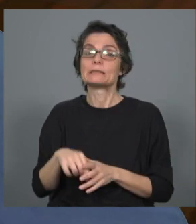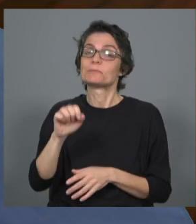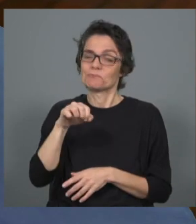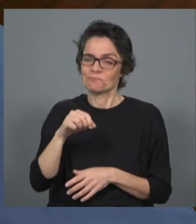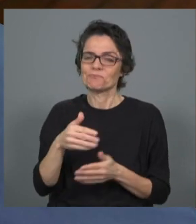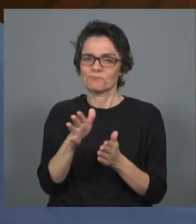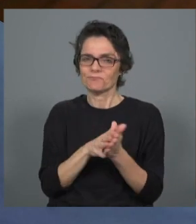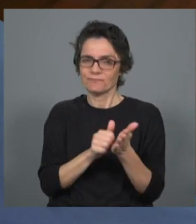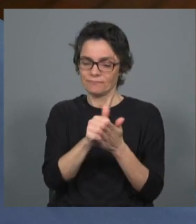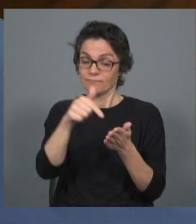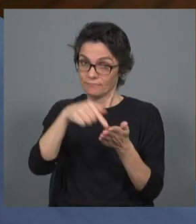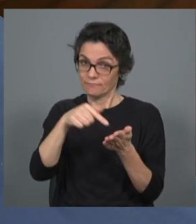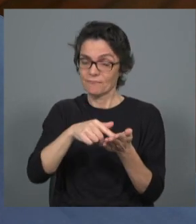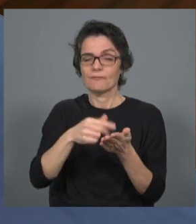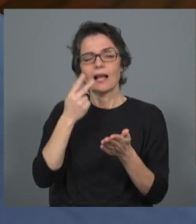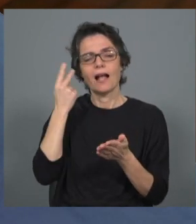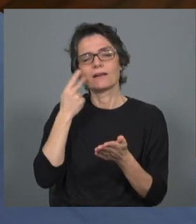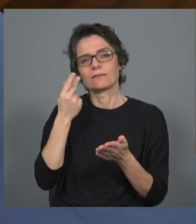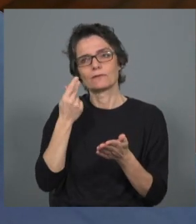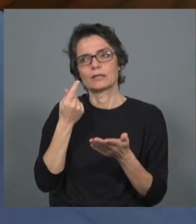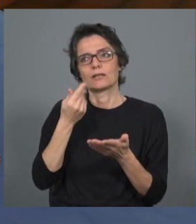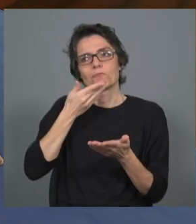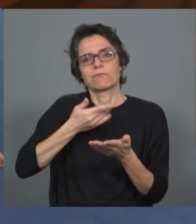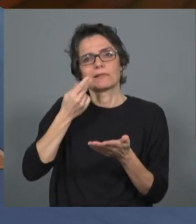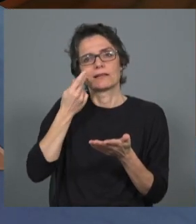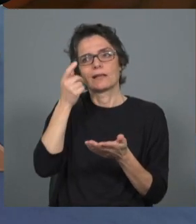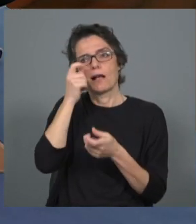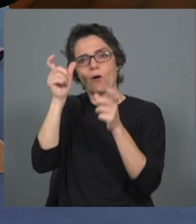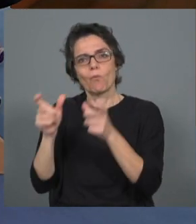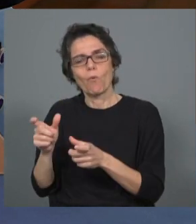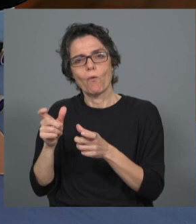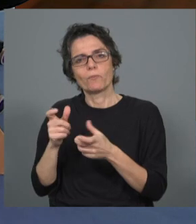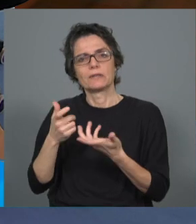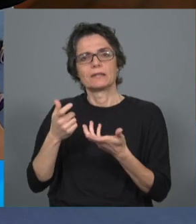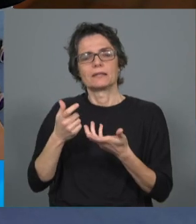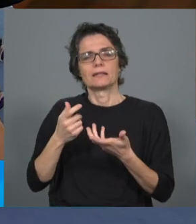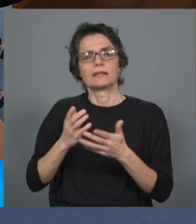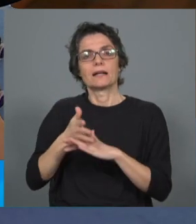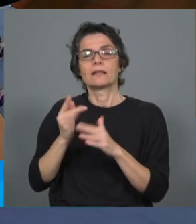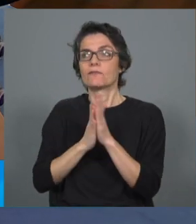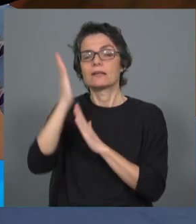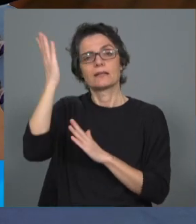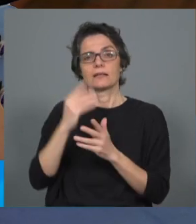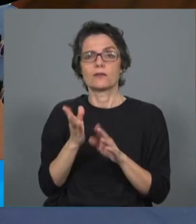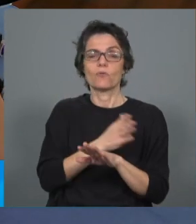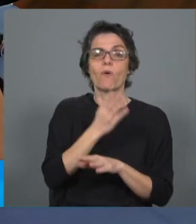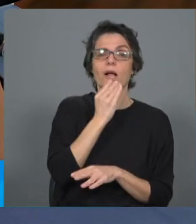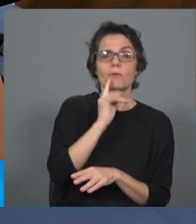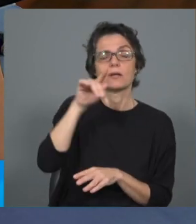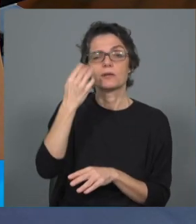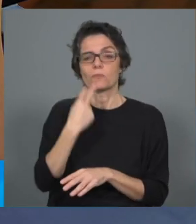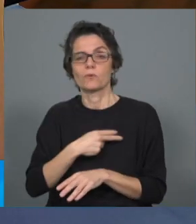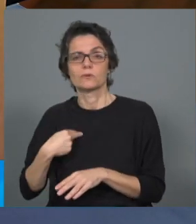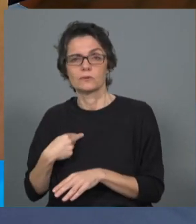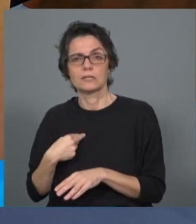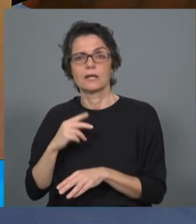humana que se abre a Deus. Na tradição judaica e depois na tradição cristã, de uma acumulação de